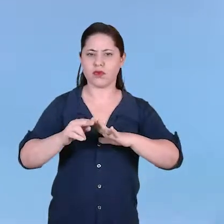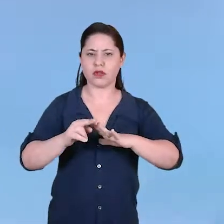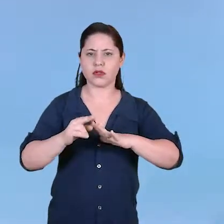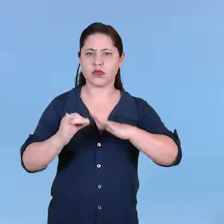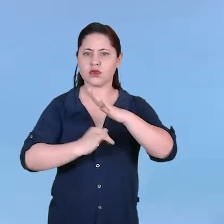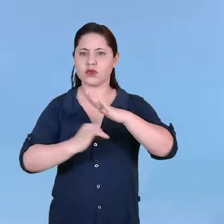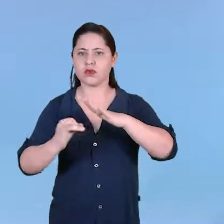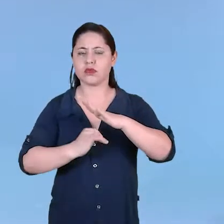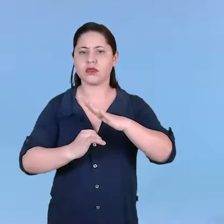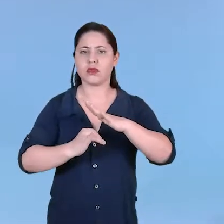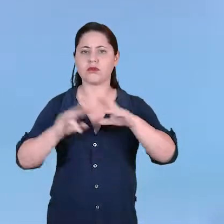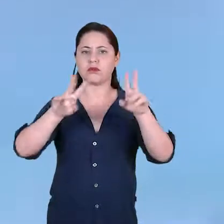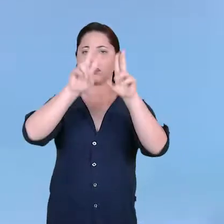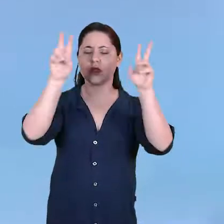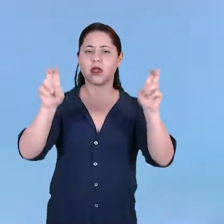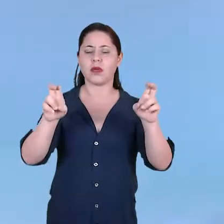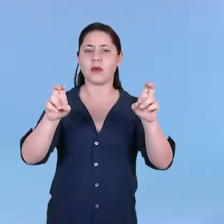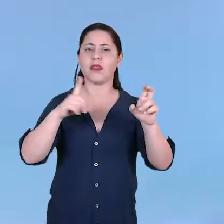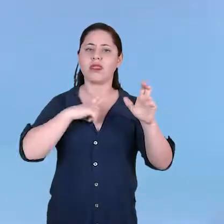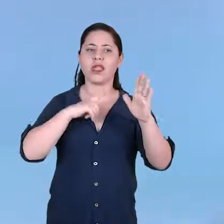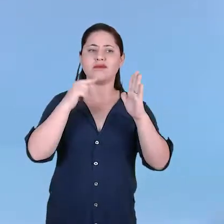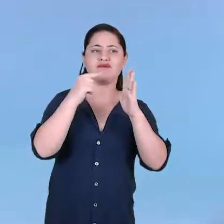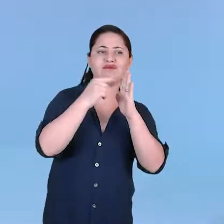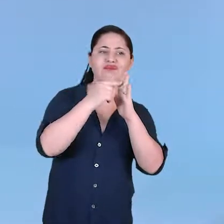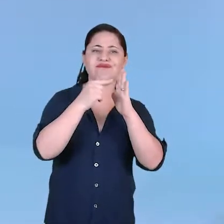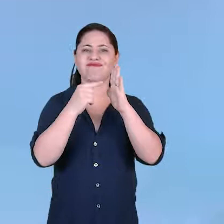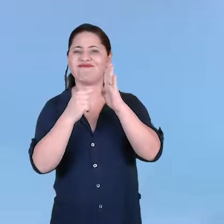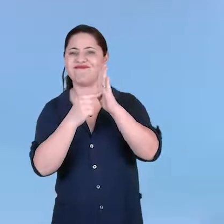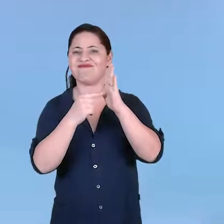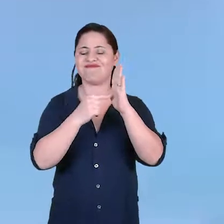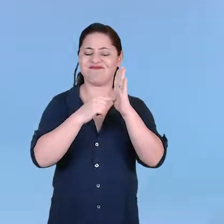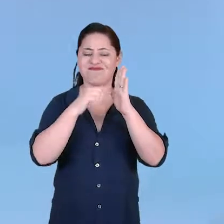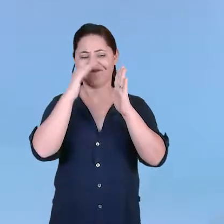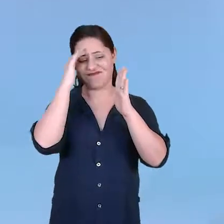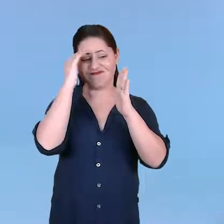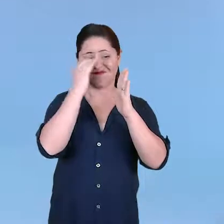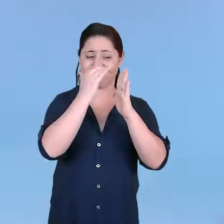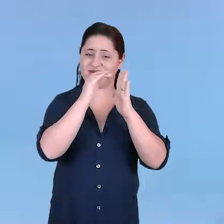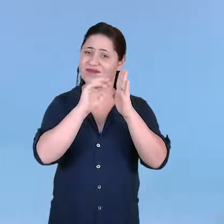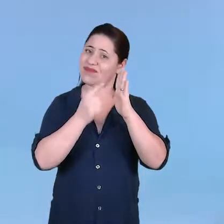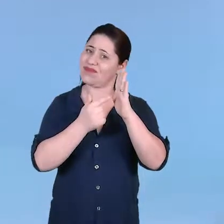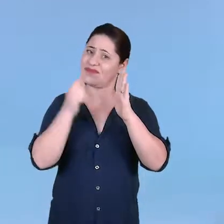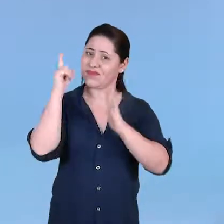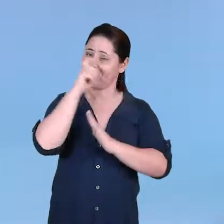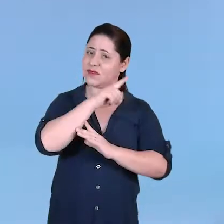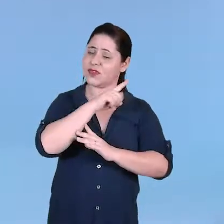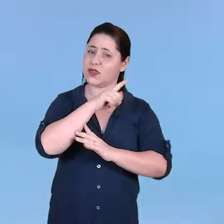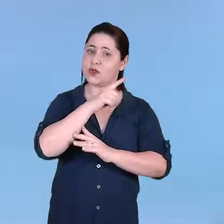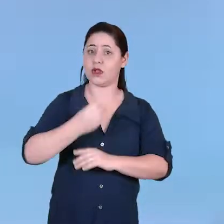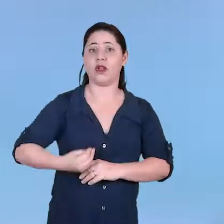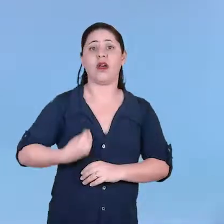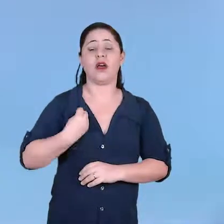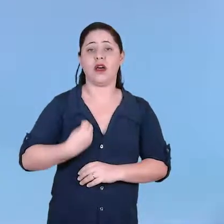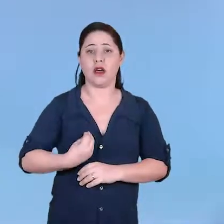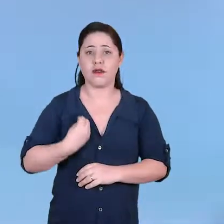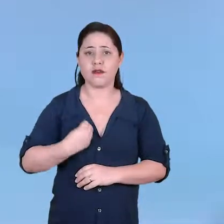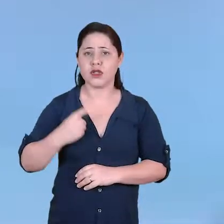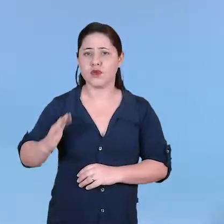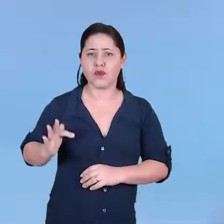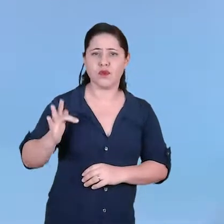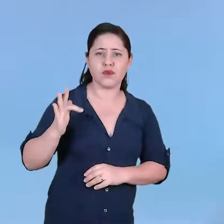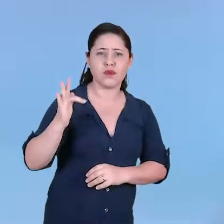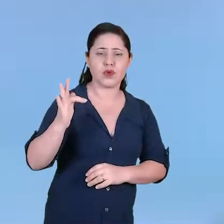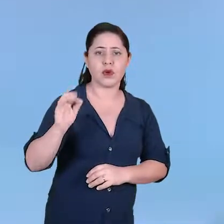o caso, porque tem alguns pontos nevrálgicos, né, que dificulta a vida do